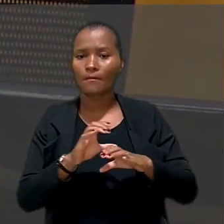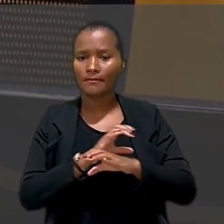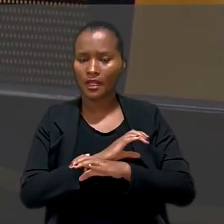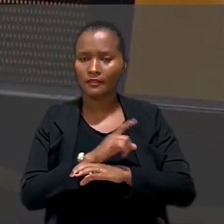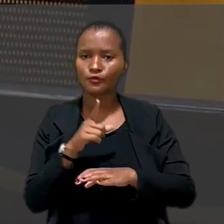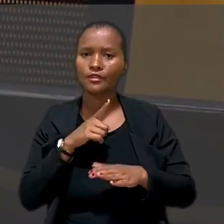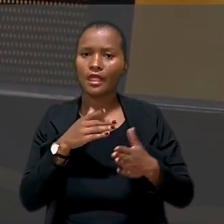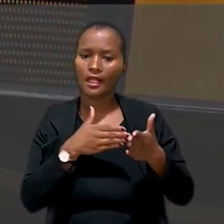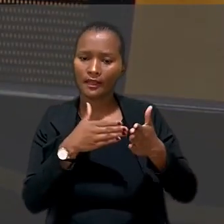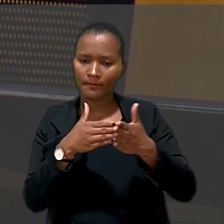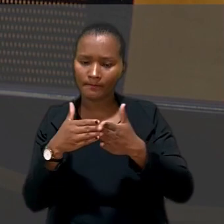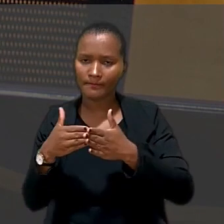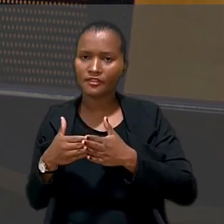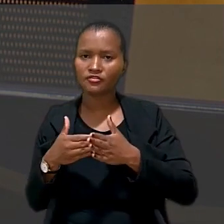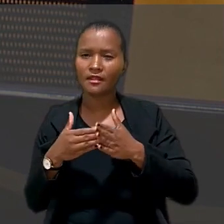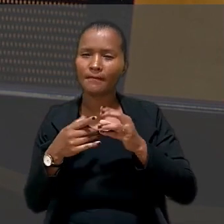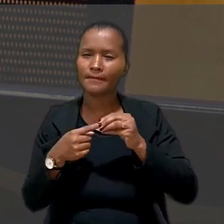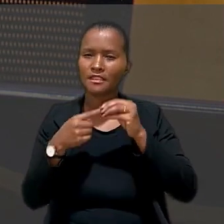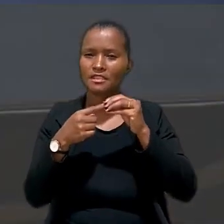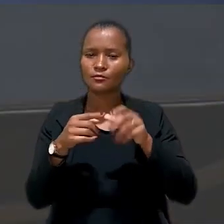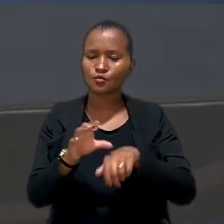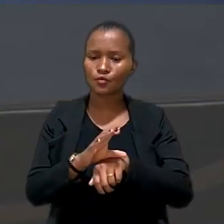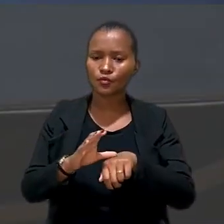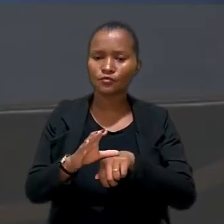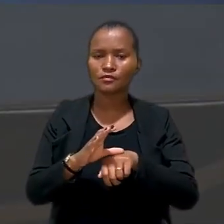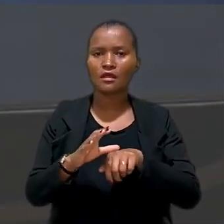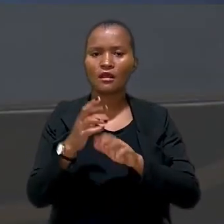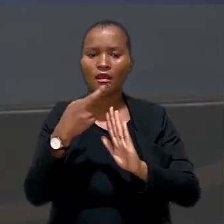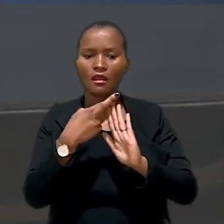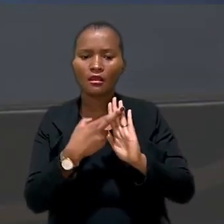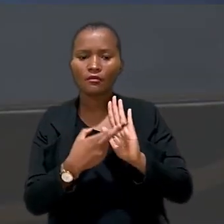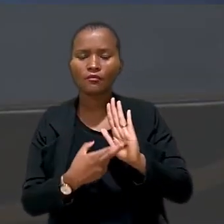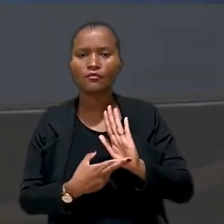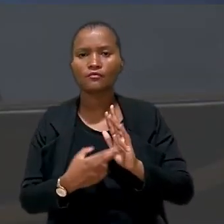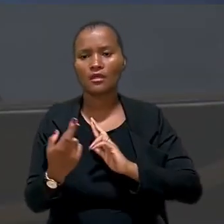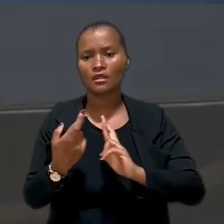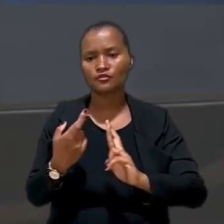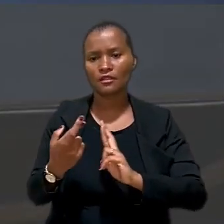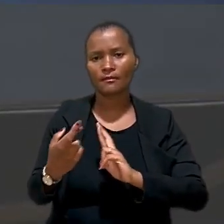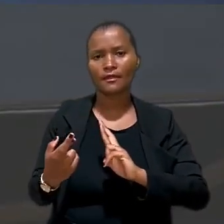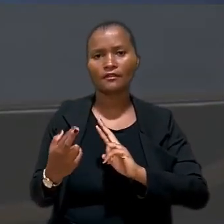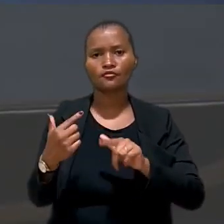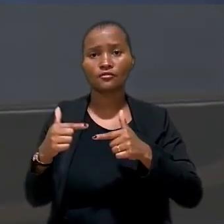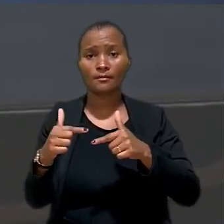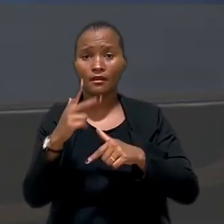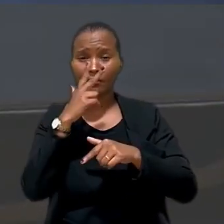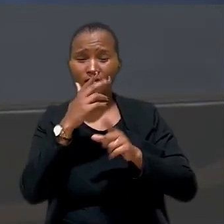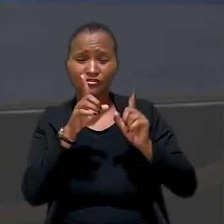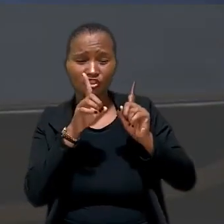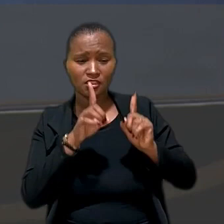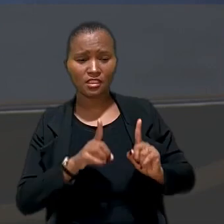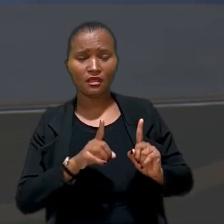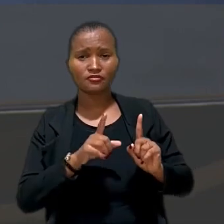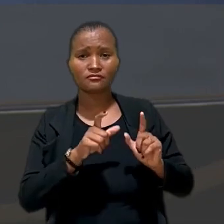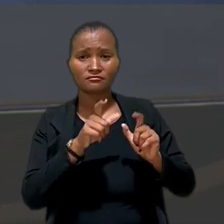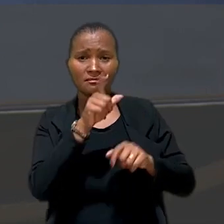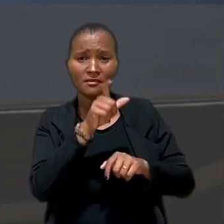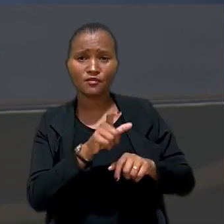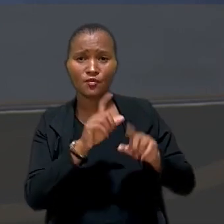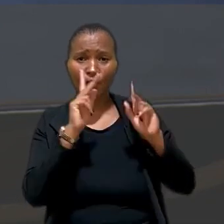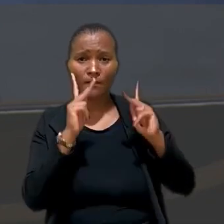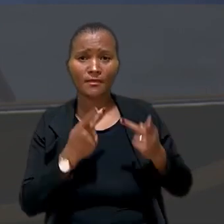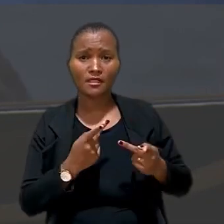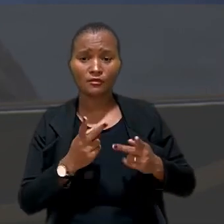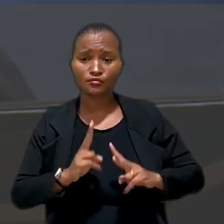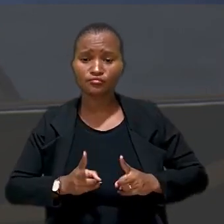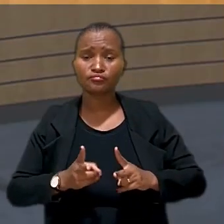e encontra limites nos princípios constitucionais que regulam as relações de emprego, como da dignidade da pessoa humana,